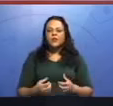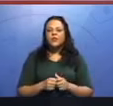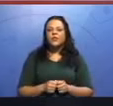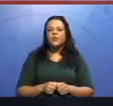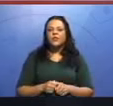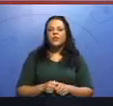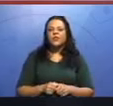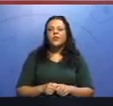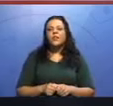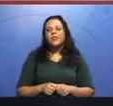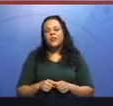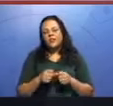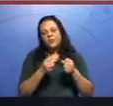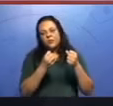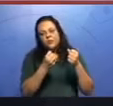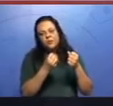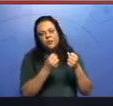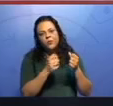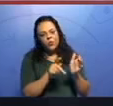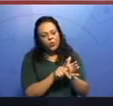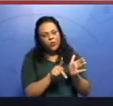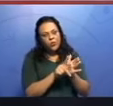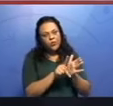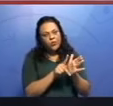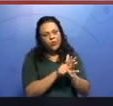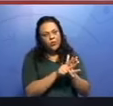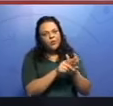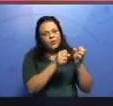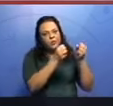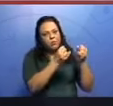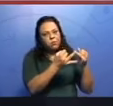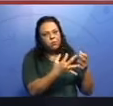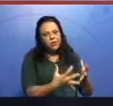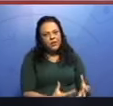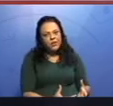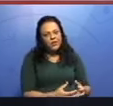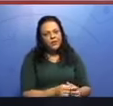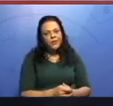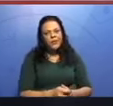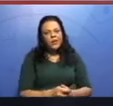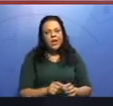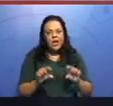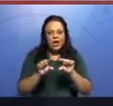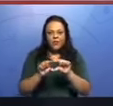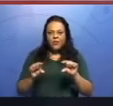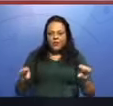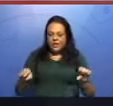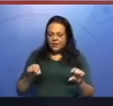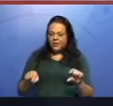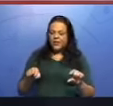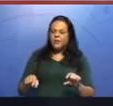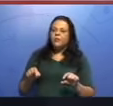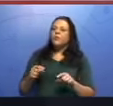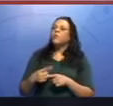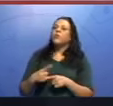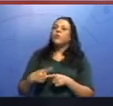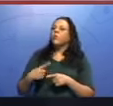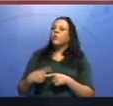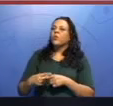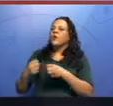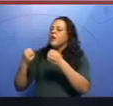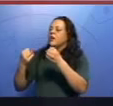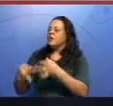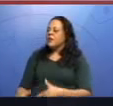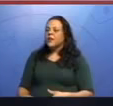nome também já denuncia. Elas existem para explicar. Faça as tarefas de